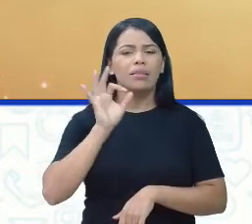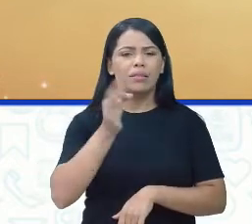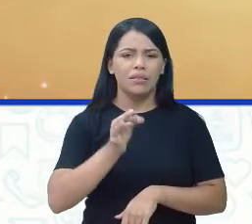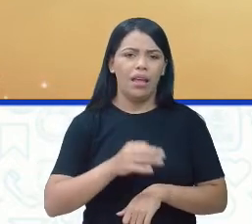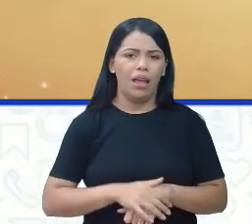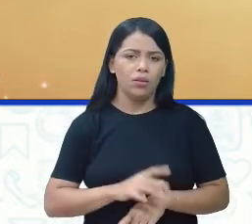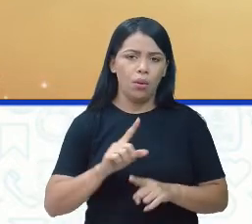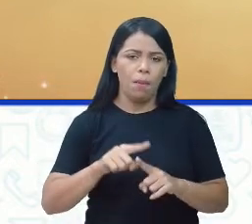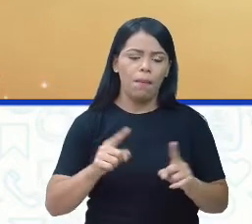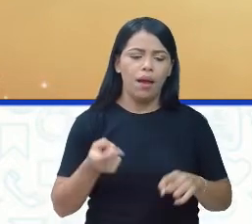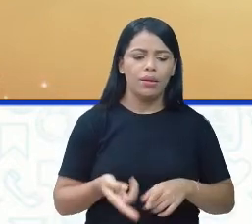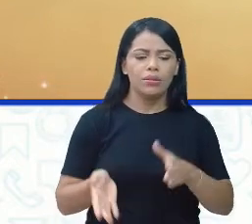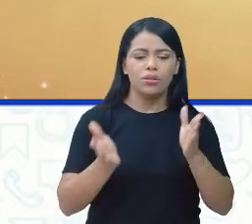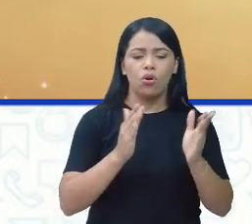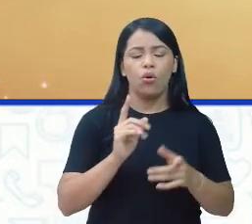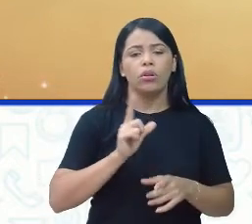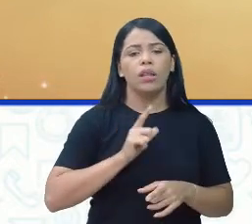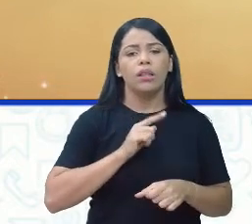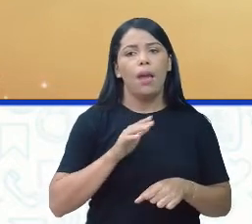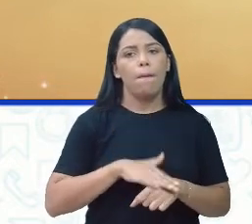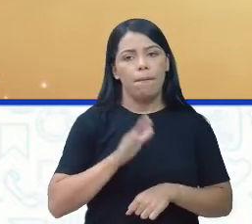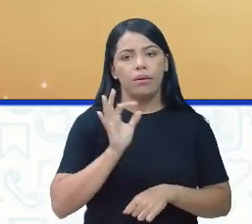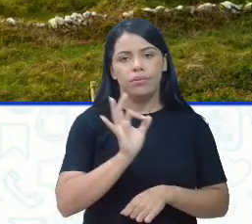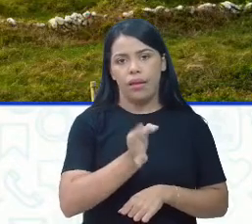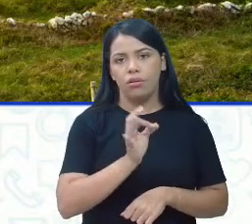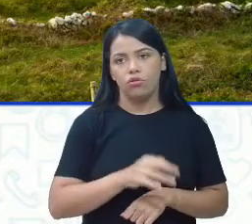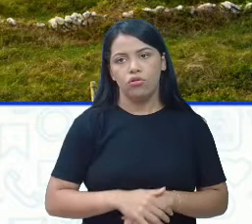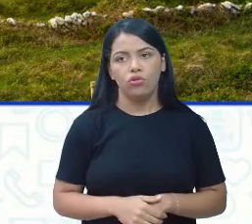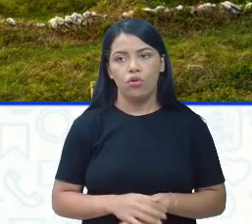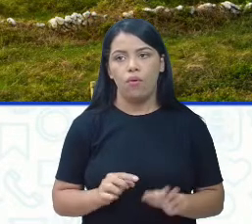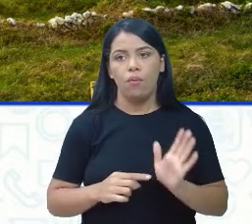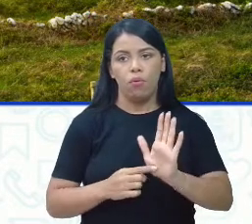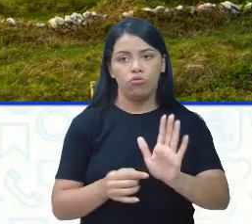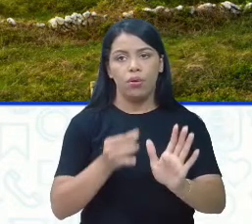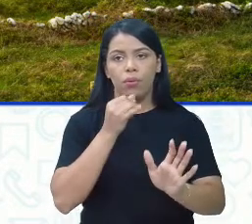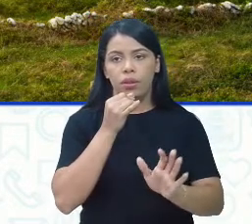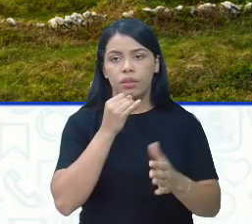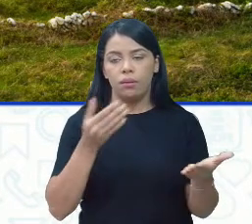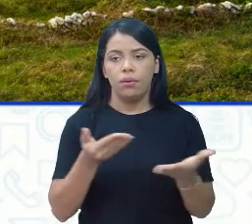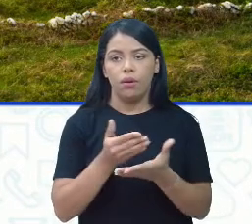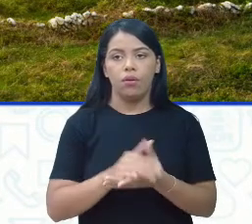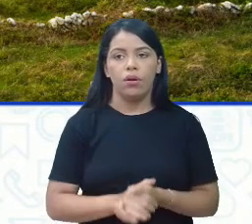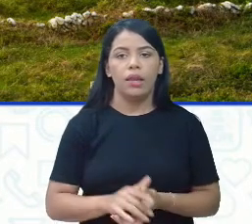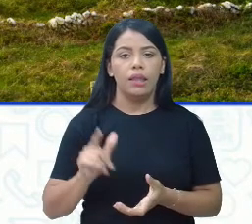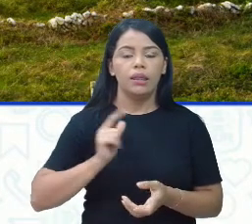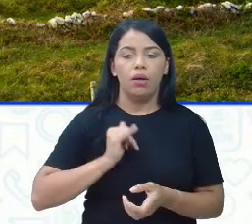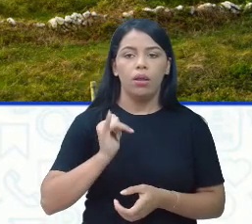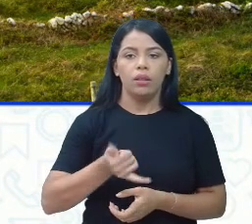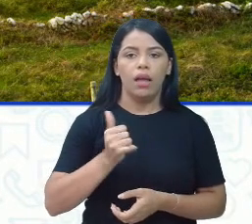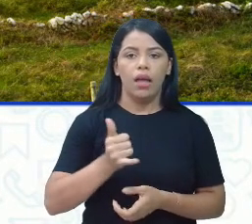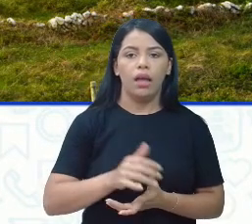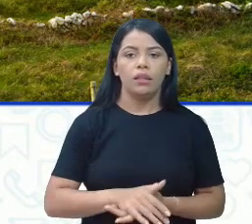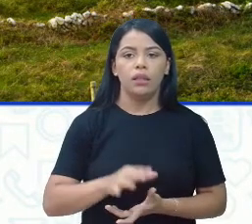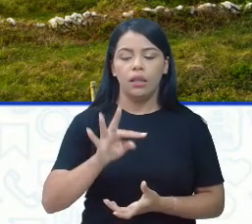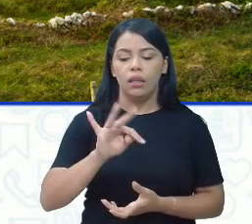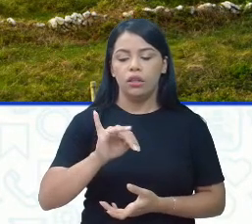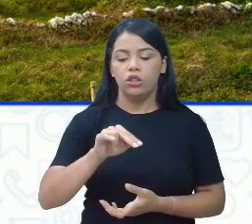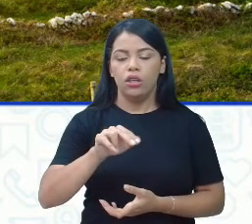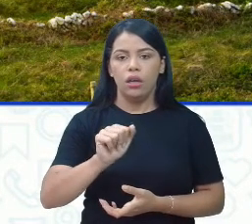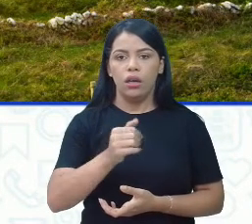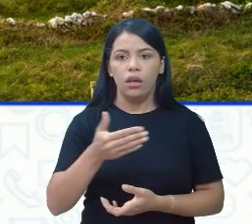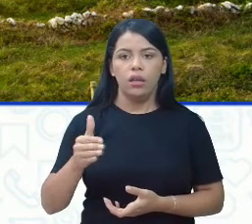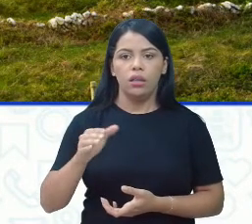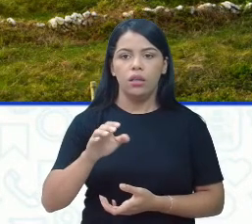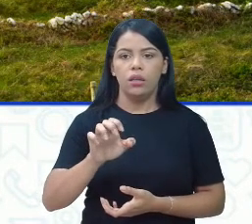o tempo sempre aparece bem mais demarcadinho, tá certo? Eu trouxe aqui um exemplo de uma narrativa chamada Tiana e a Joia de